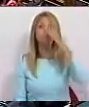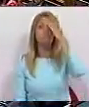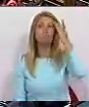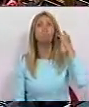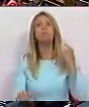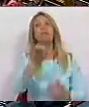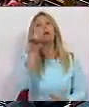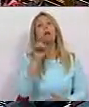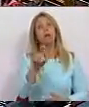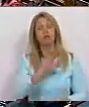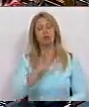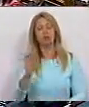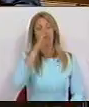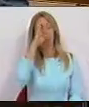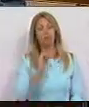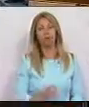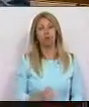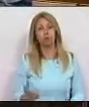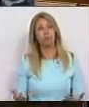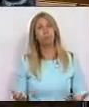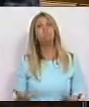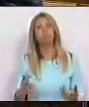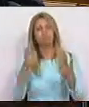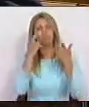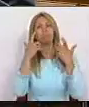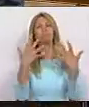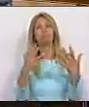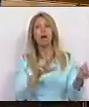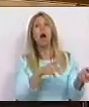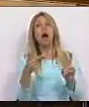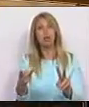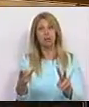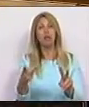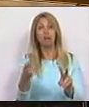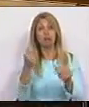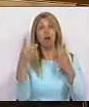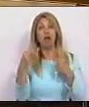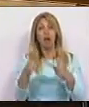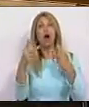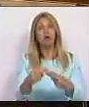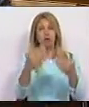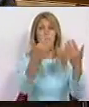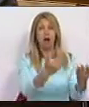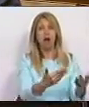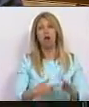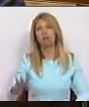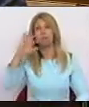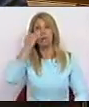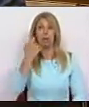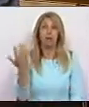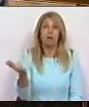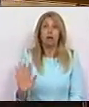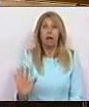A questão, Sr. Primeiro-Ministro, é que ficou visível que há alternativa à austeridade sem pôr em causa a